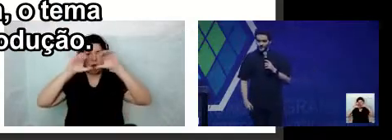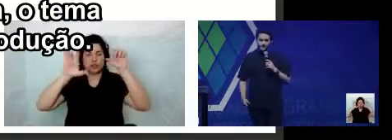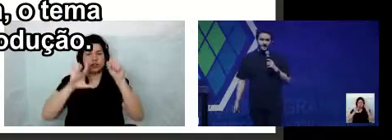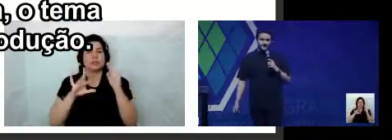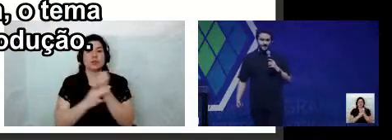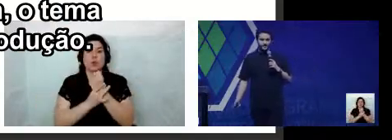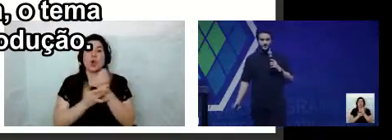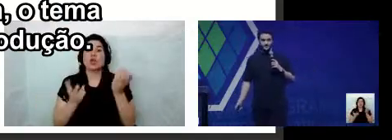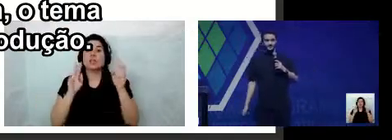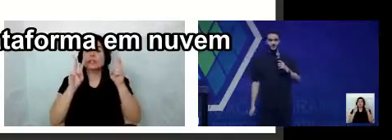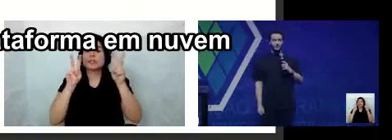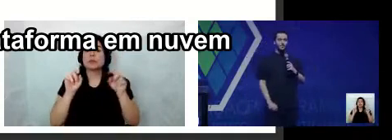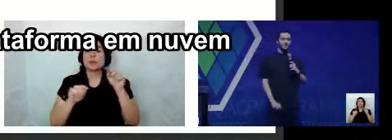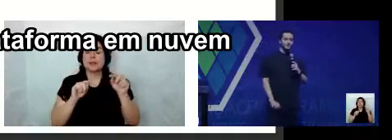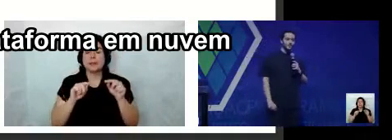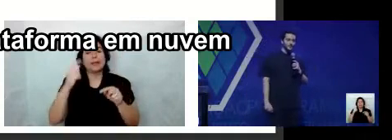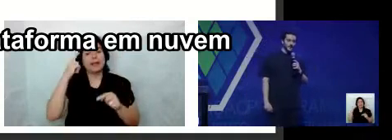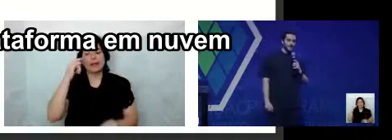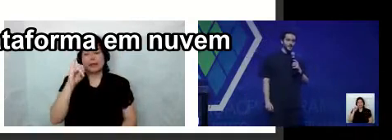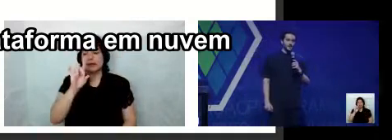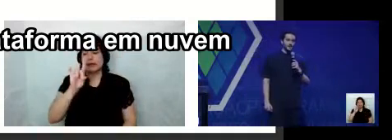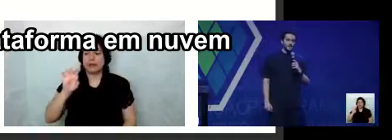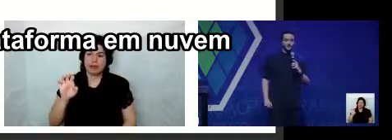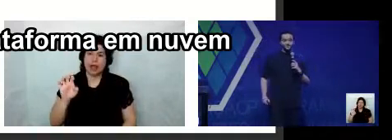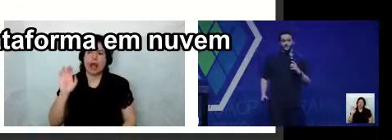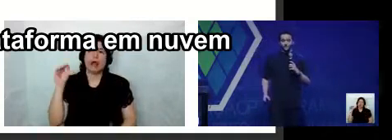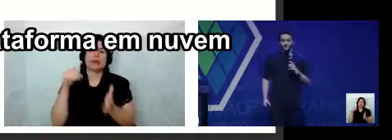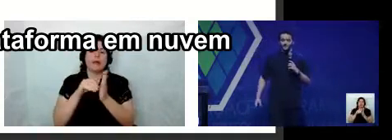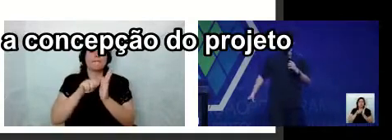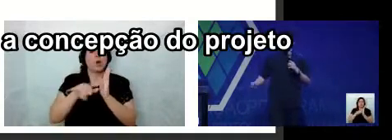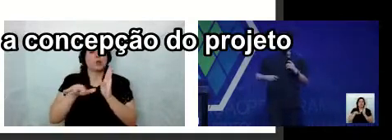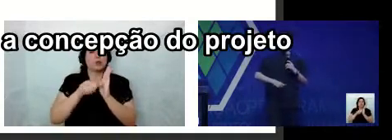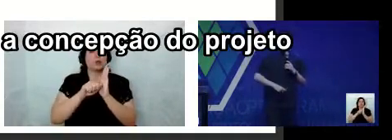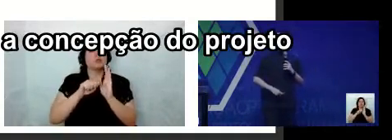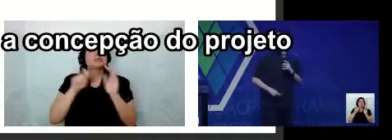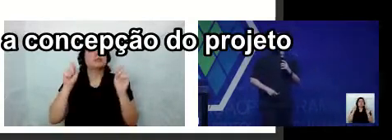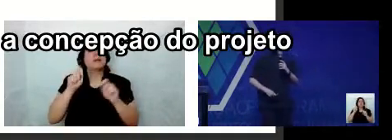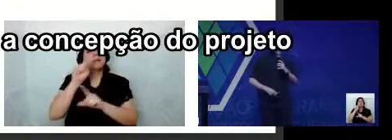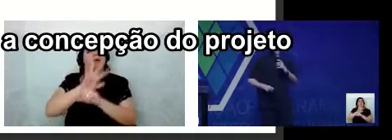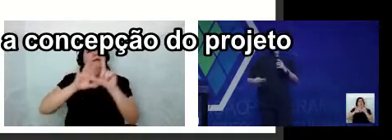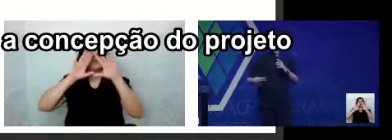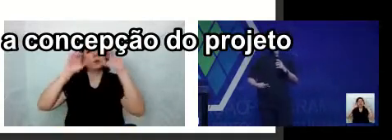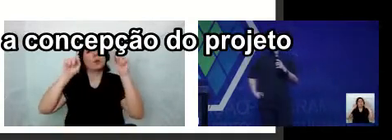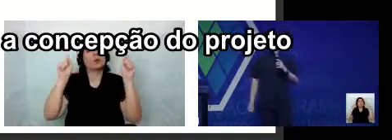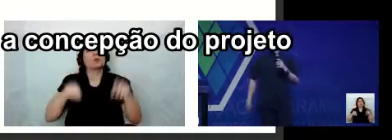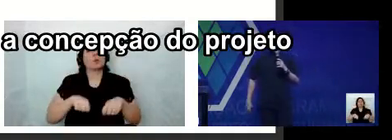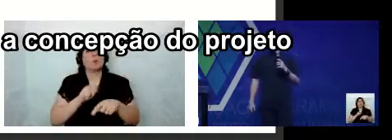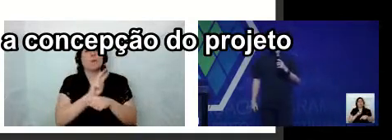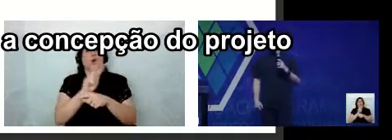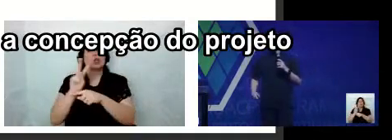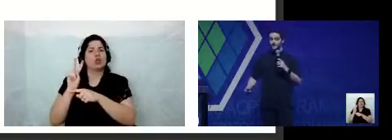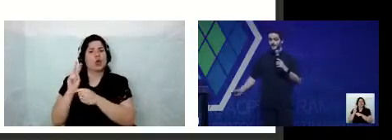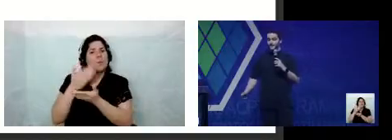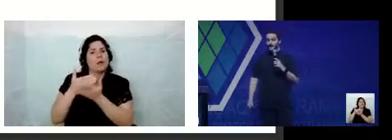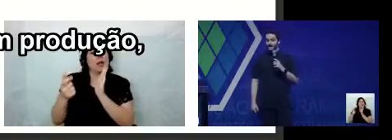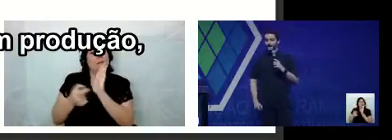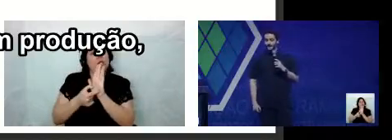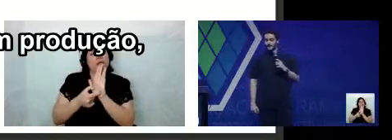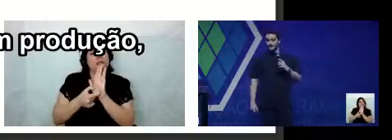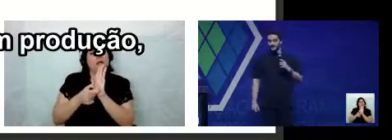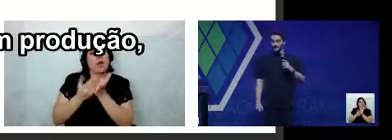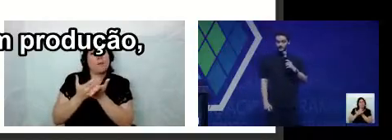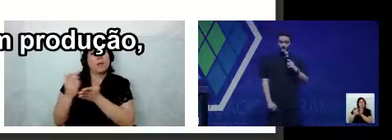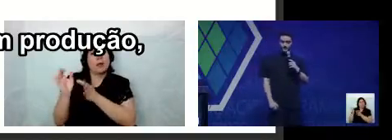da palestra hoje é da ideia à produção. Então, como a gente protege a nossa plataforma em nuvem desde o desenvolvimento do software, né, desde a concepção do projeto,